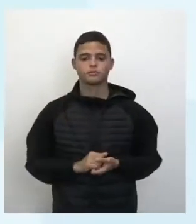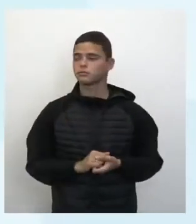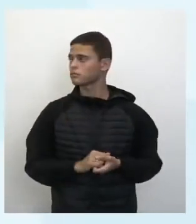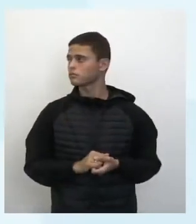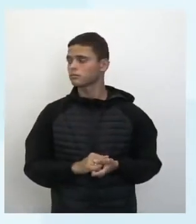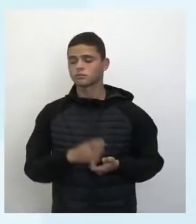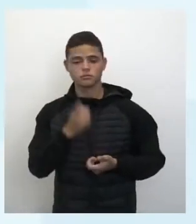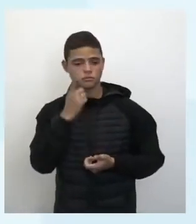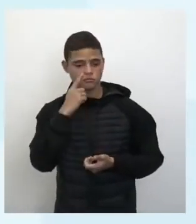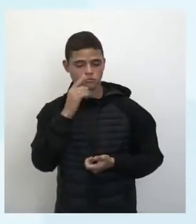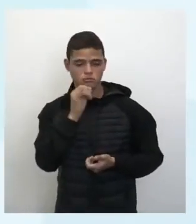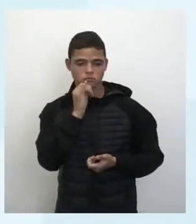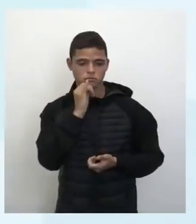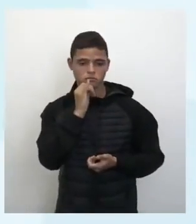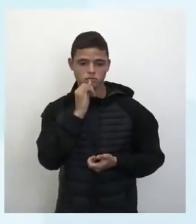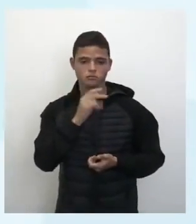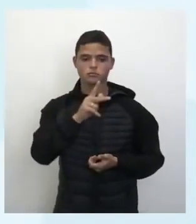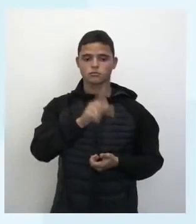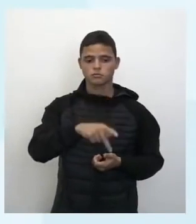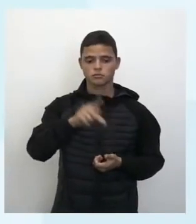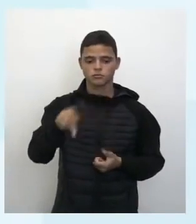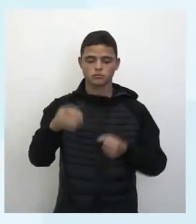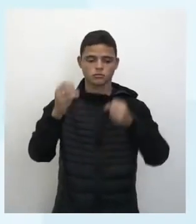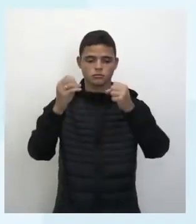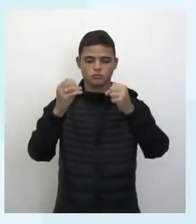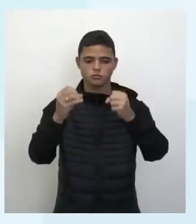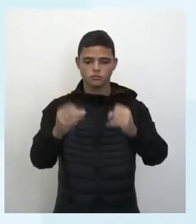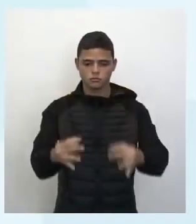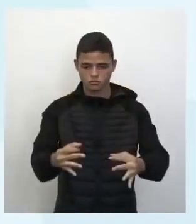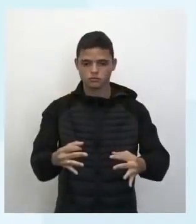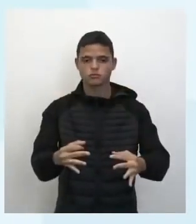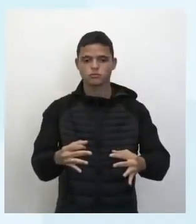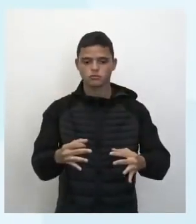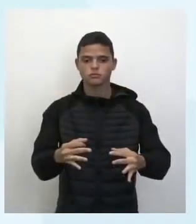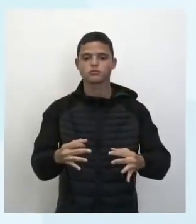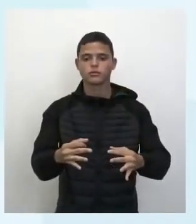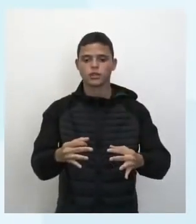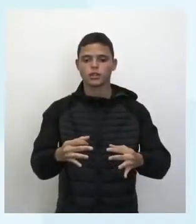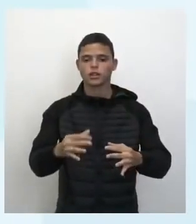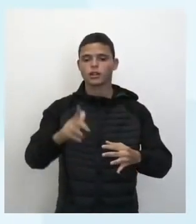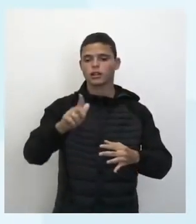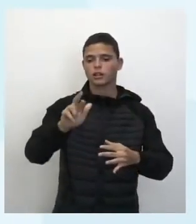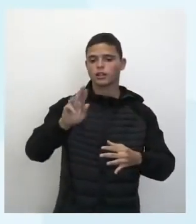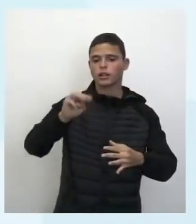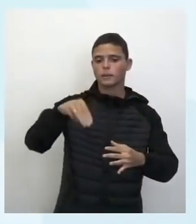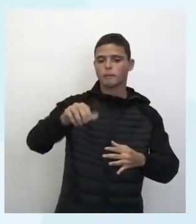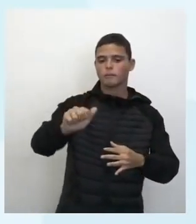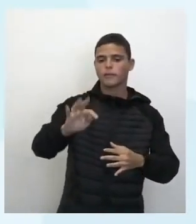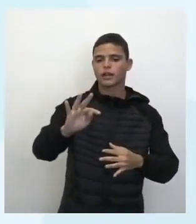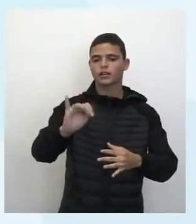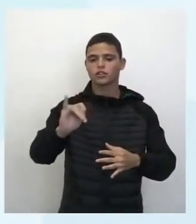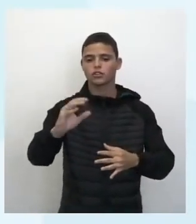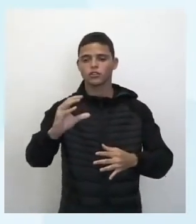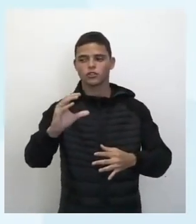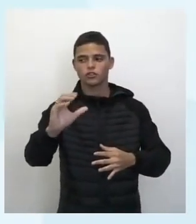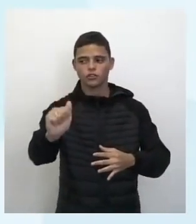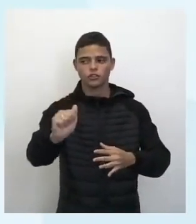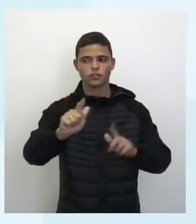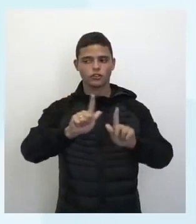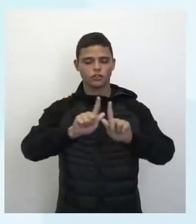Vamos ver o exemplo. O professor explicou que a gramática. Então, olha lá, nós temos que ter duas orações. O